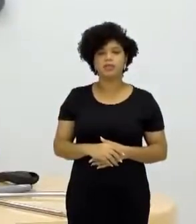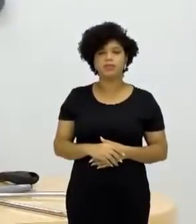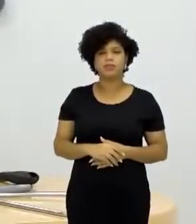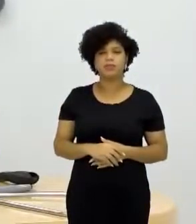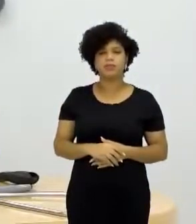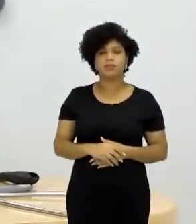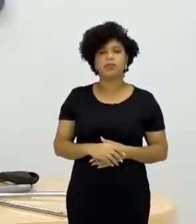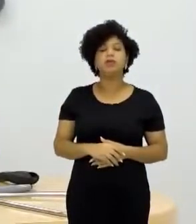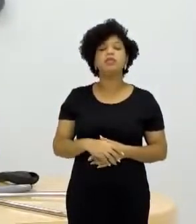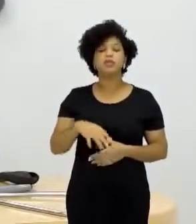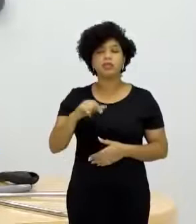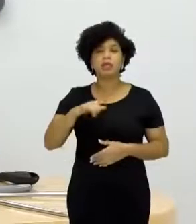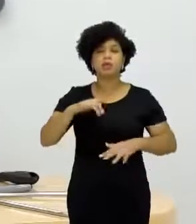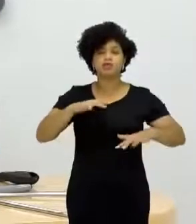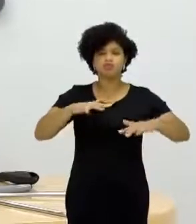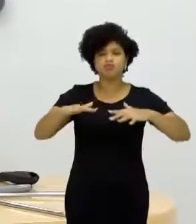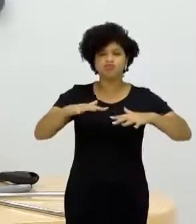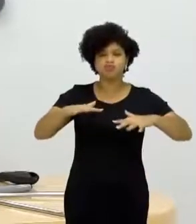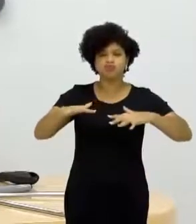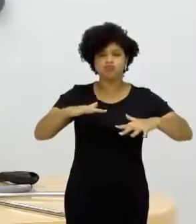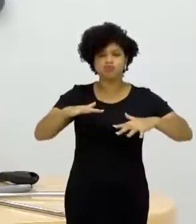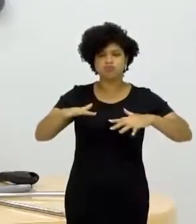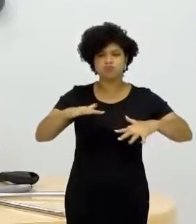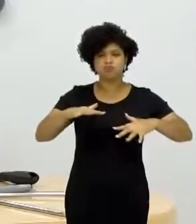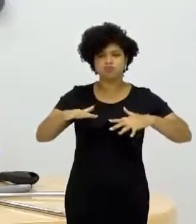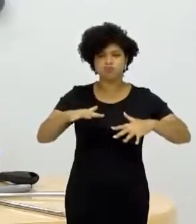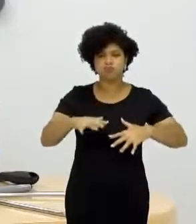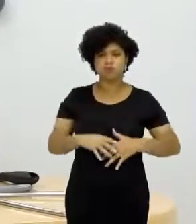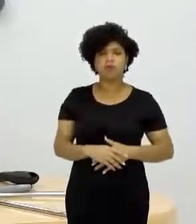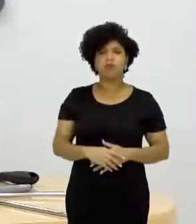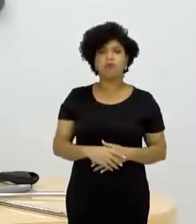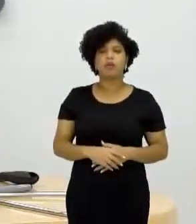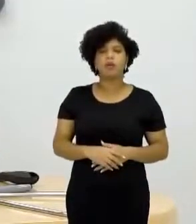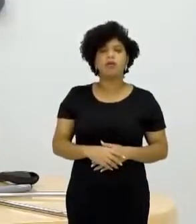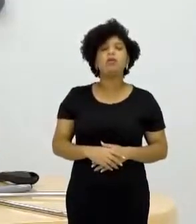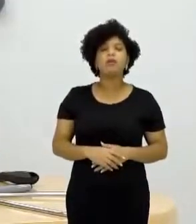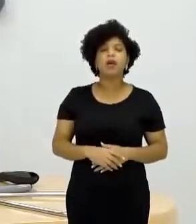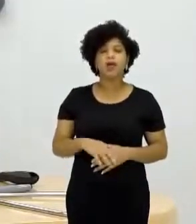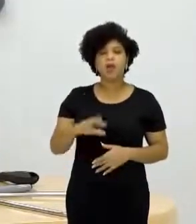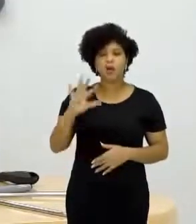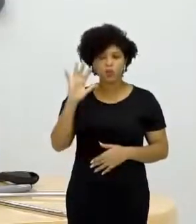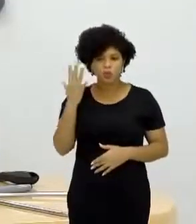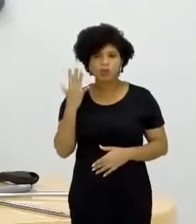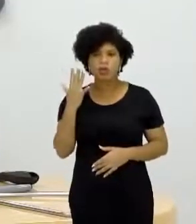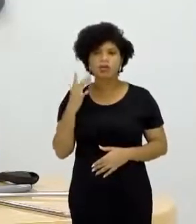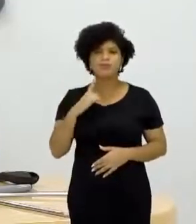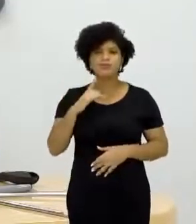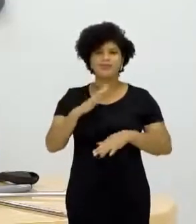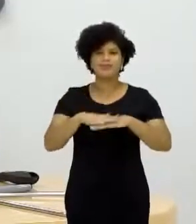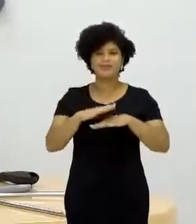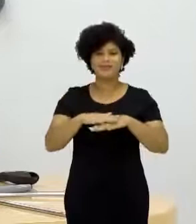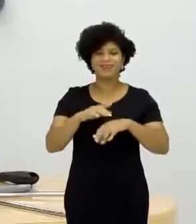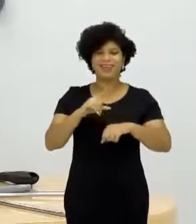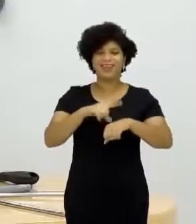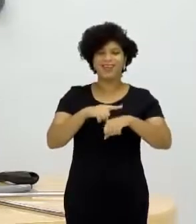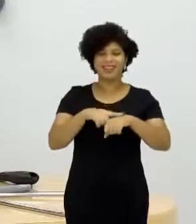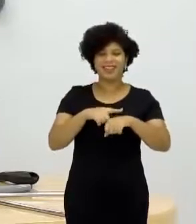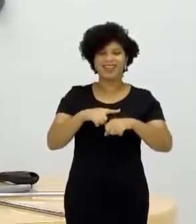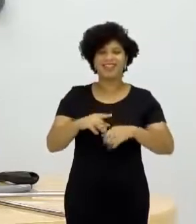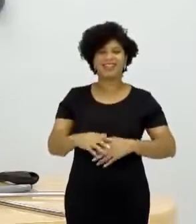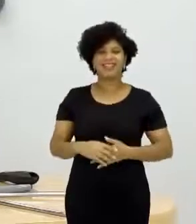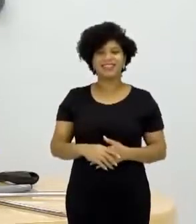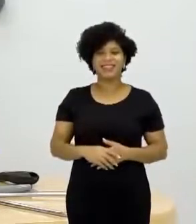consegue prever um terremoto. O que acontece é, quando o terremoto ele acontece, você pode fazer ali, né? O tempo de transmissão